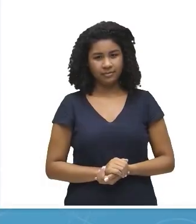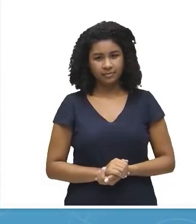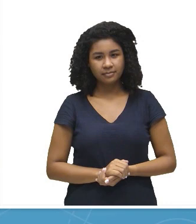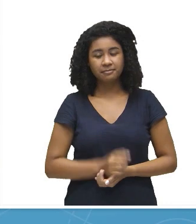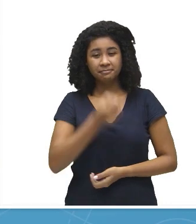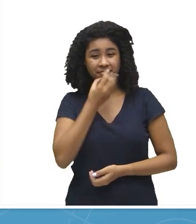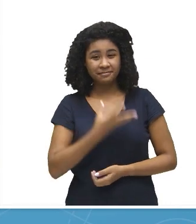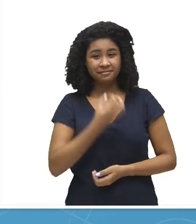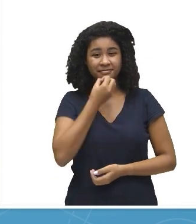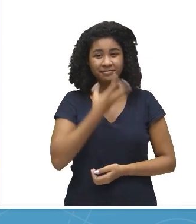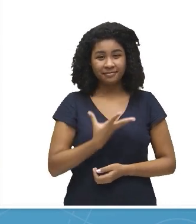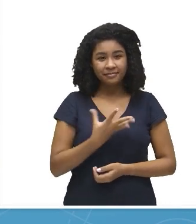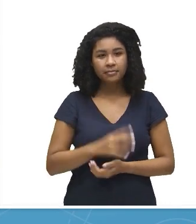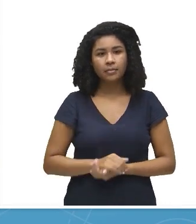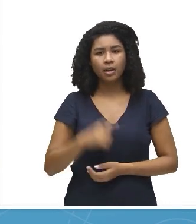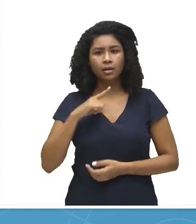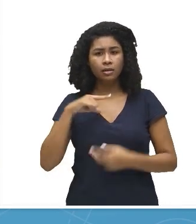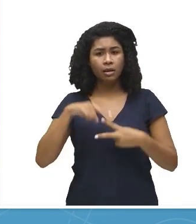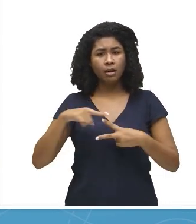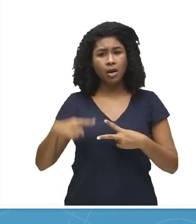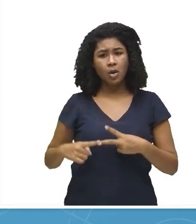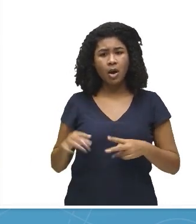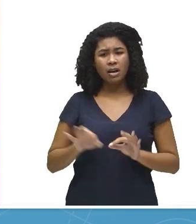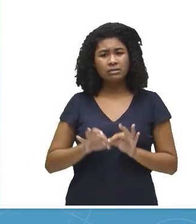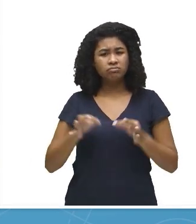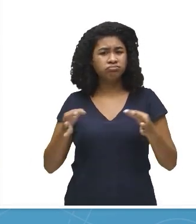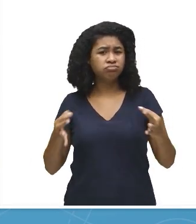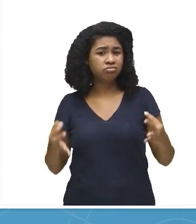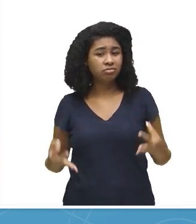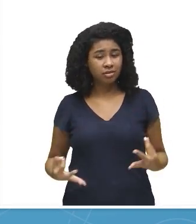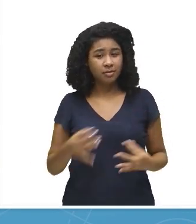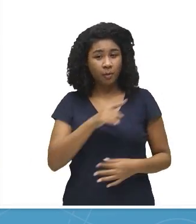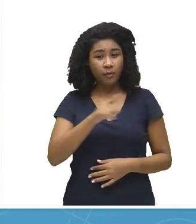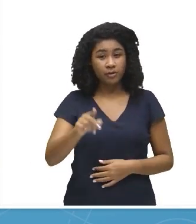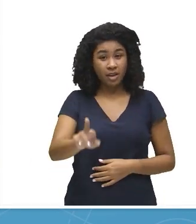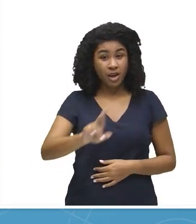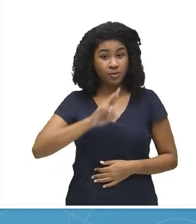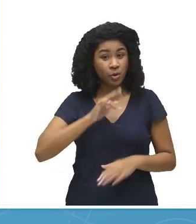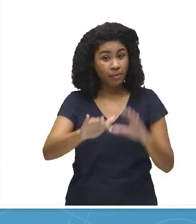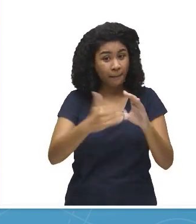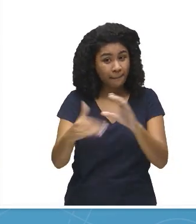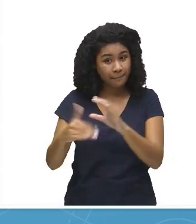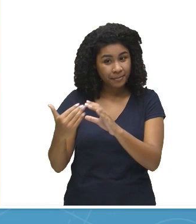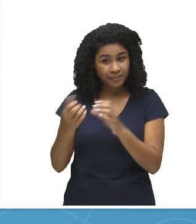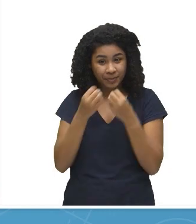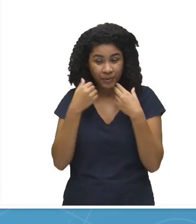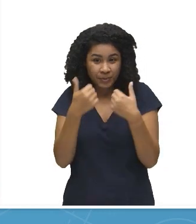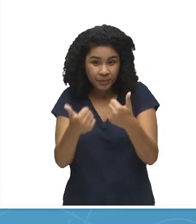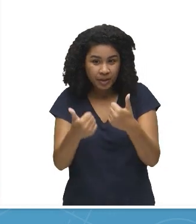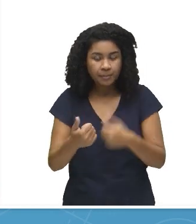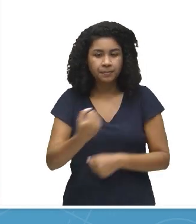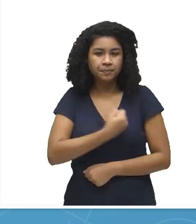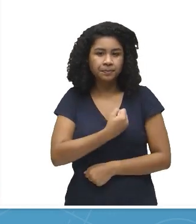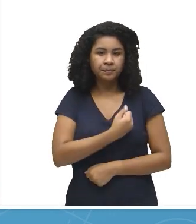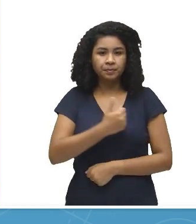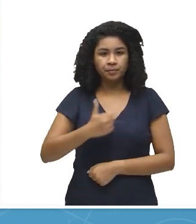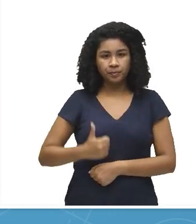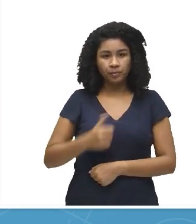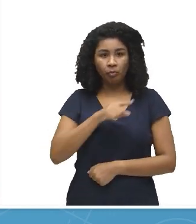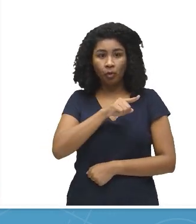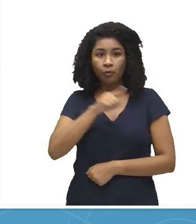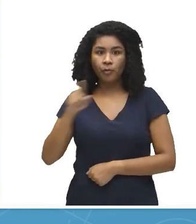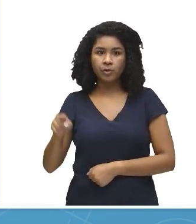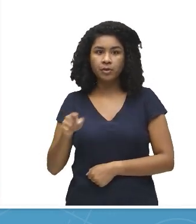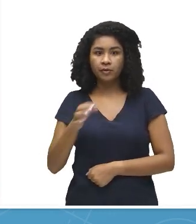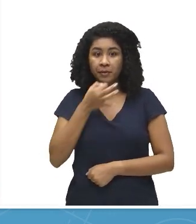Muito bem, temos aí duas questões bem simples para vocês responderem aí no chat para a gente, tá? Na primeira questão, olha, você vai citar